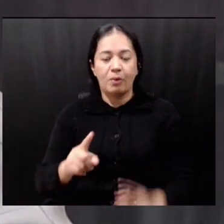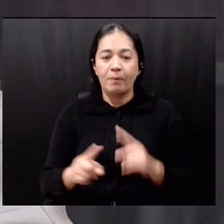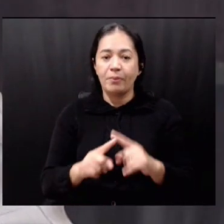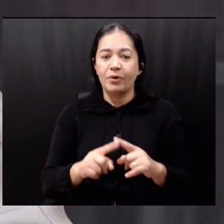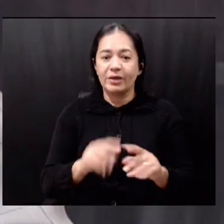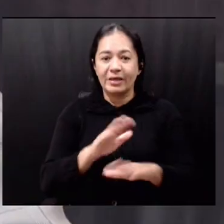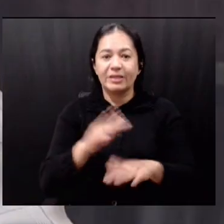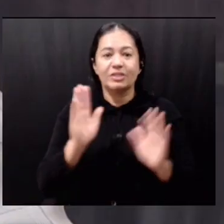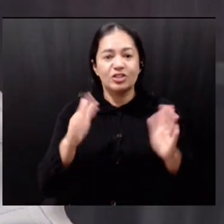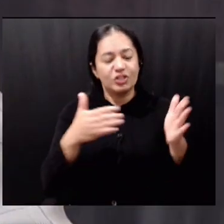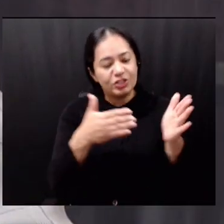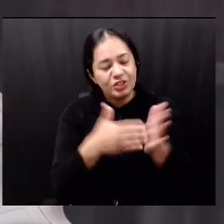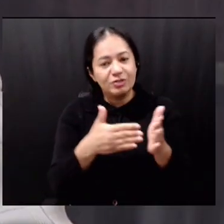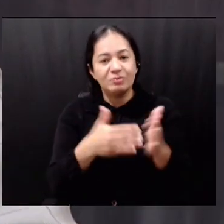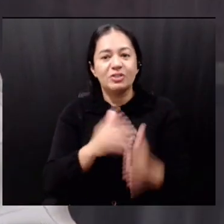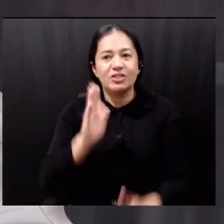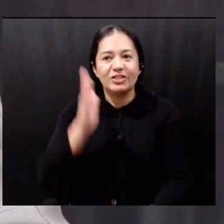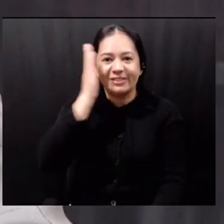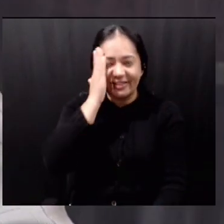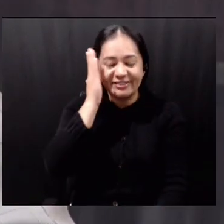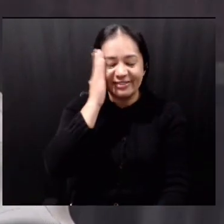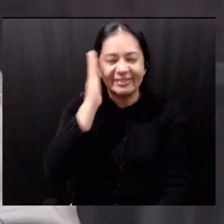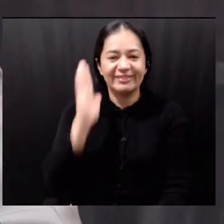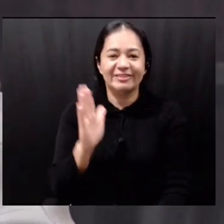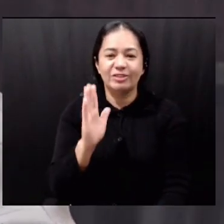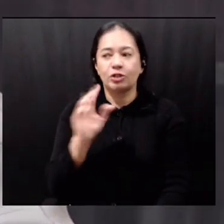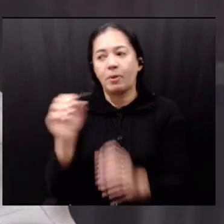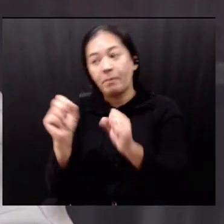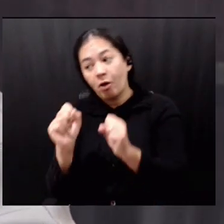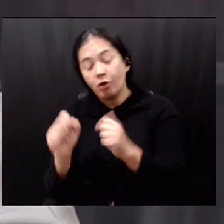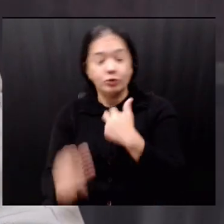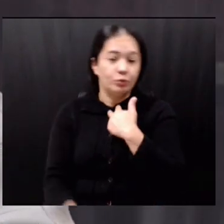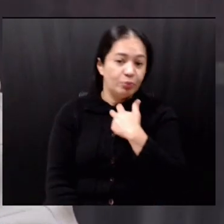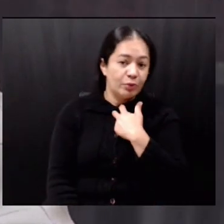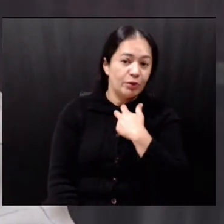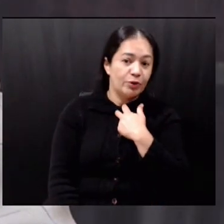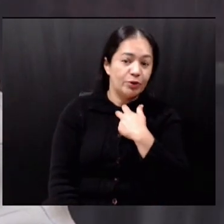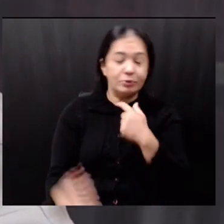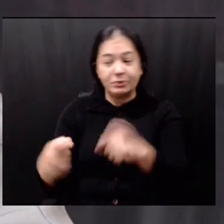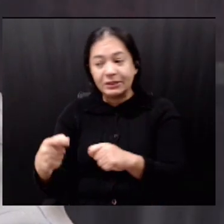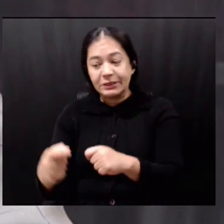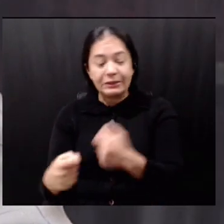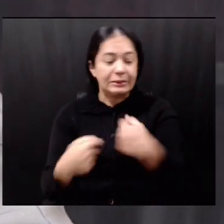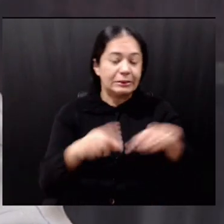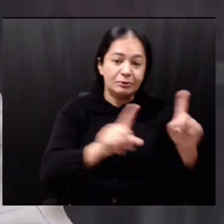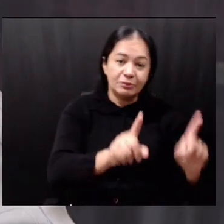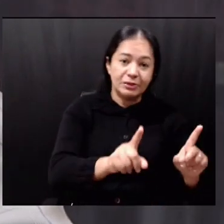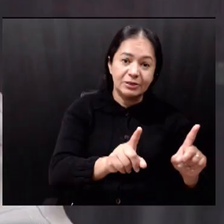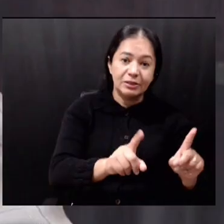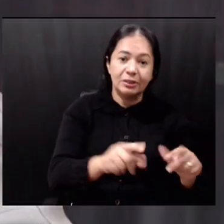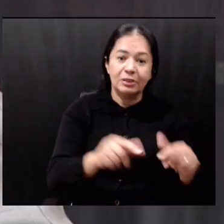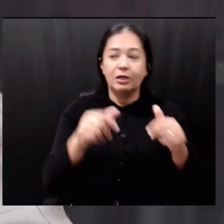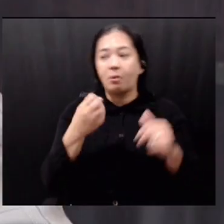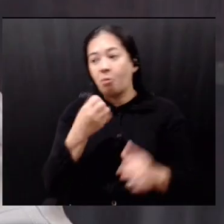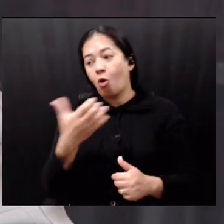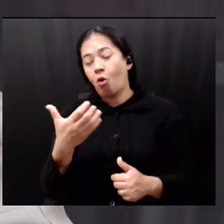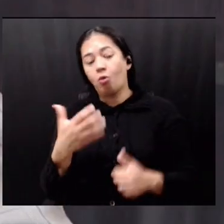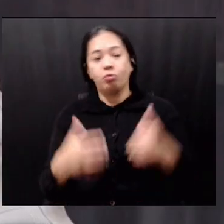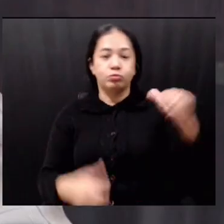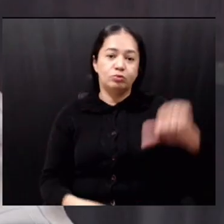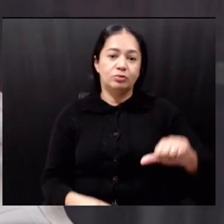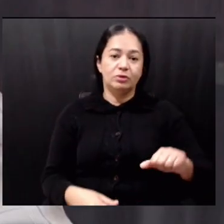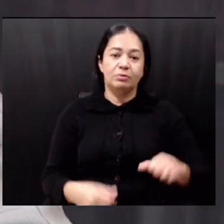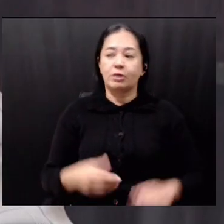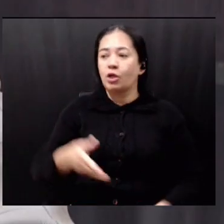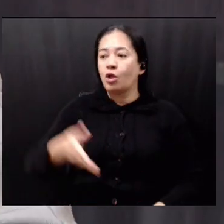vai generalizar ali o que pode, o que não pode, o que deve, o que não deve, o que faz sentido ou não, né? Então, até quando ela vai para outros ambientes e tem